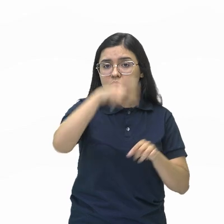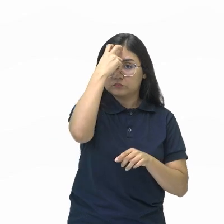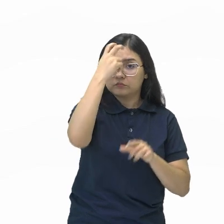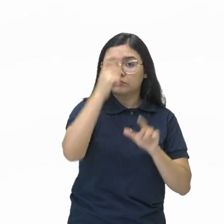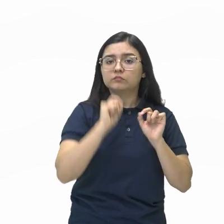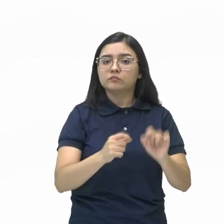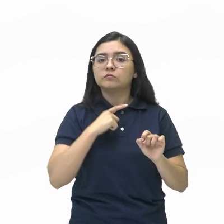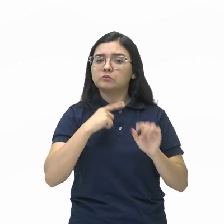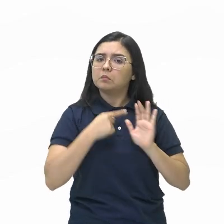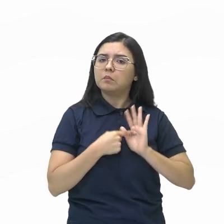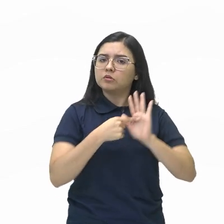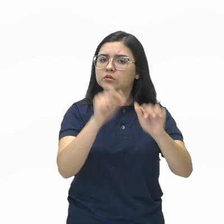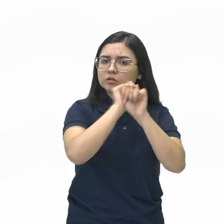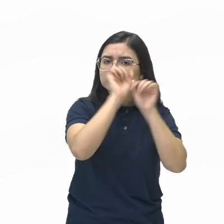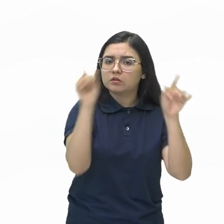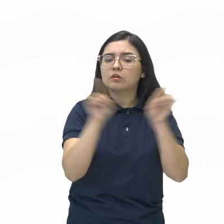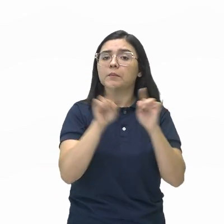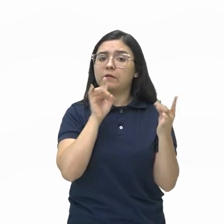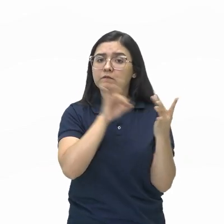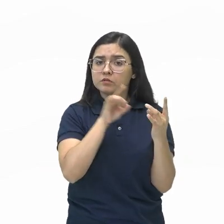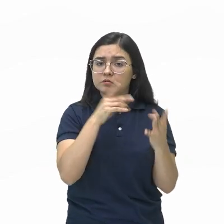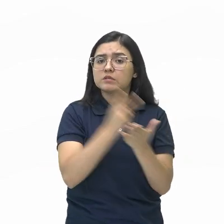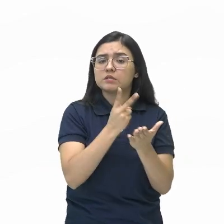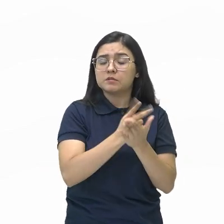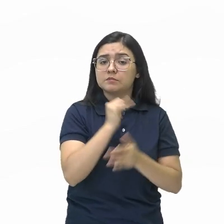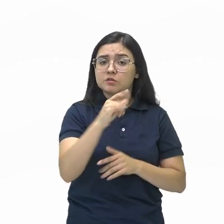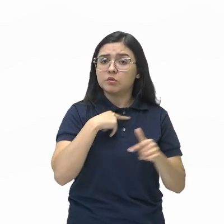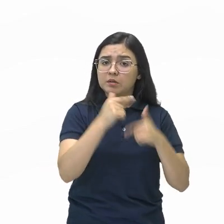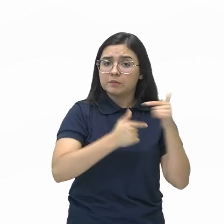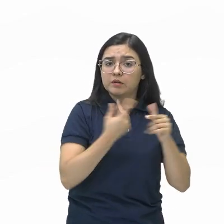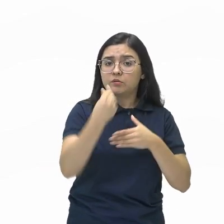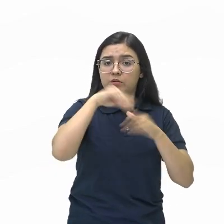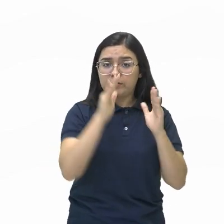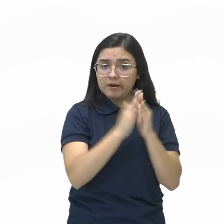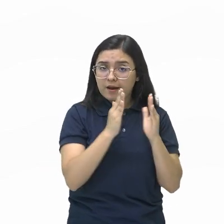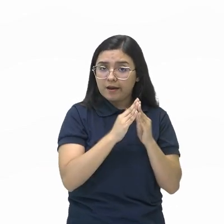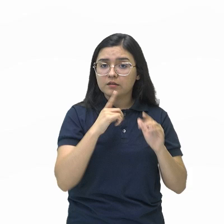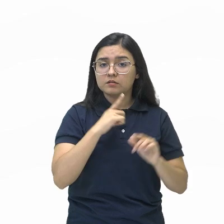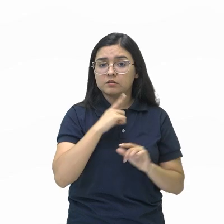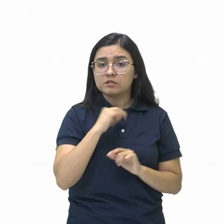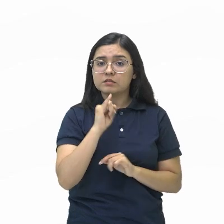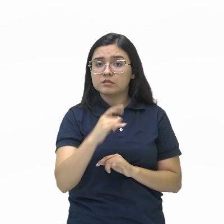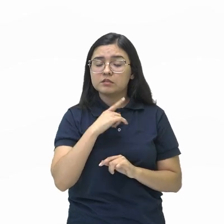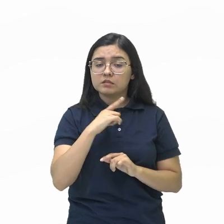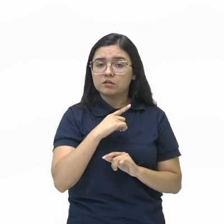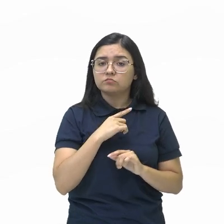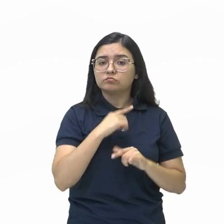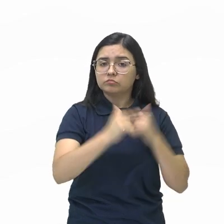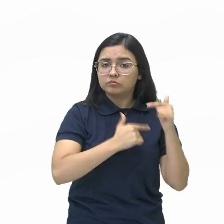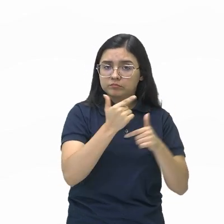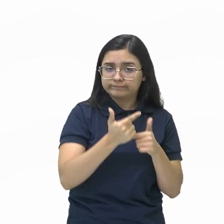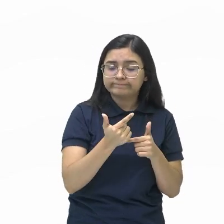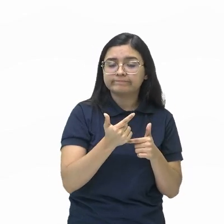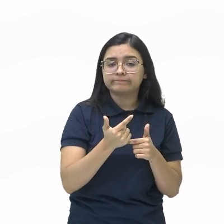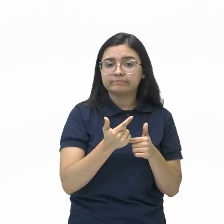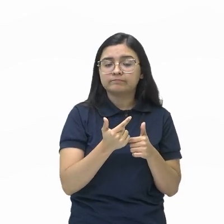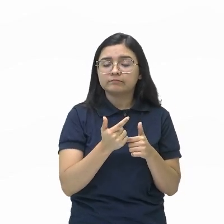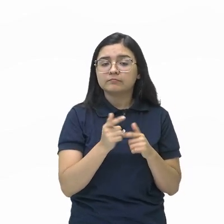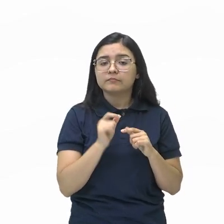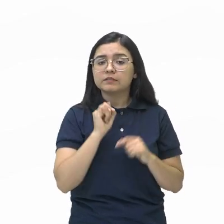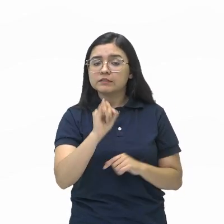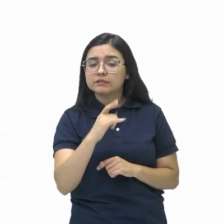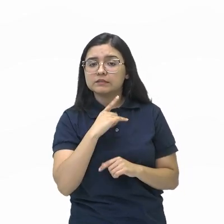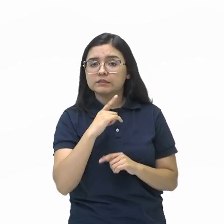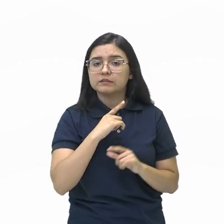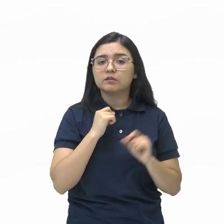de transparência e um feedback constante. Se eu estou trabalhando em casa, né, se eu sou um freelance, não é verdade? Então, se eu